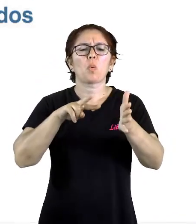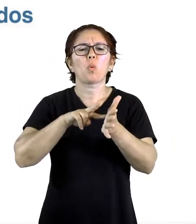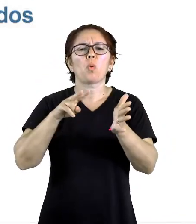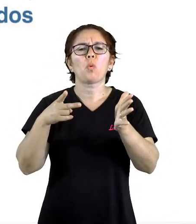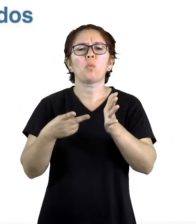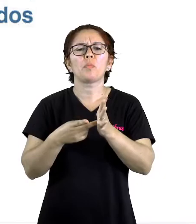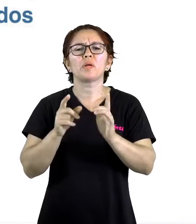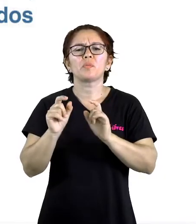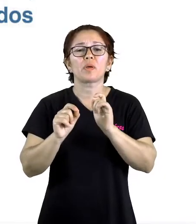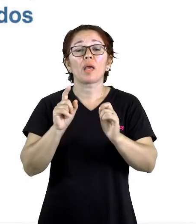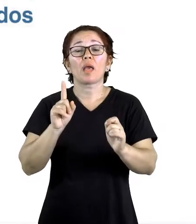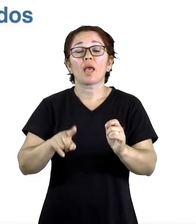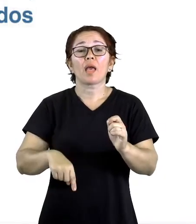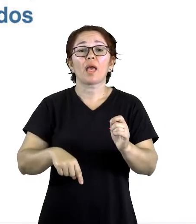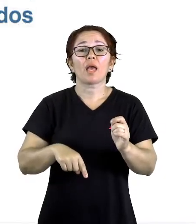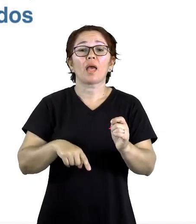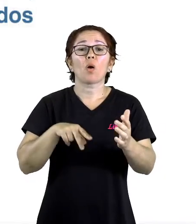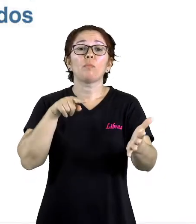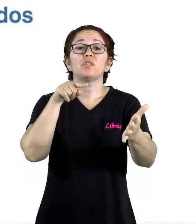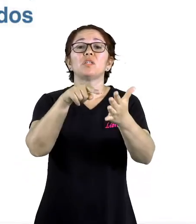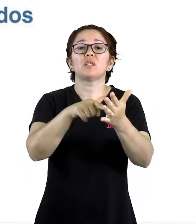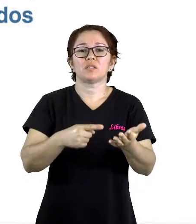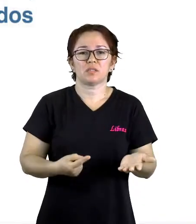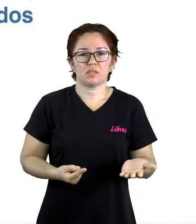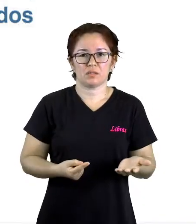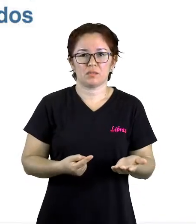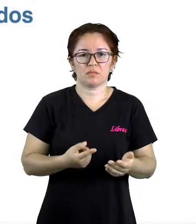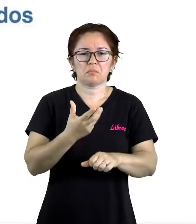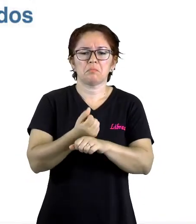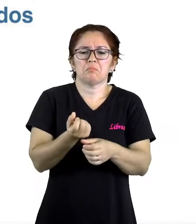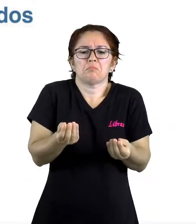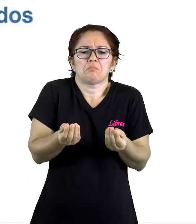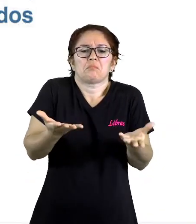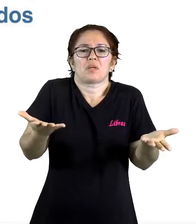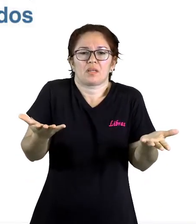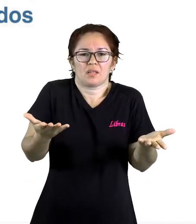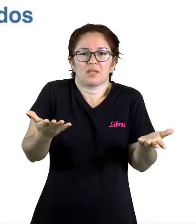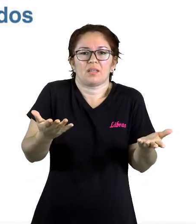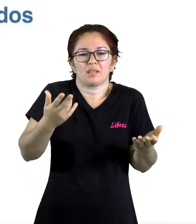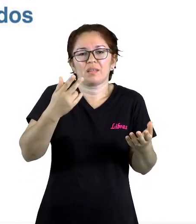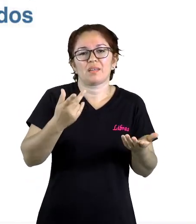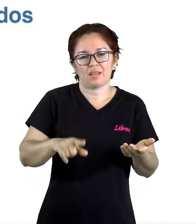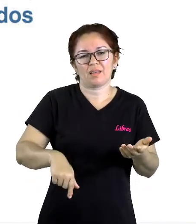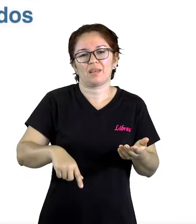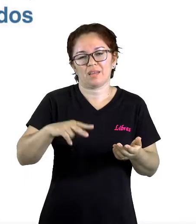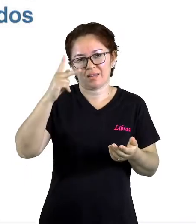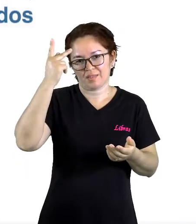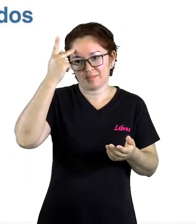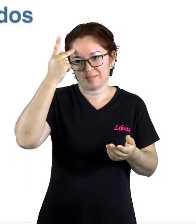finalidade dos arquivos. Para serem escutados a qualquer hora.